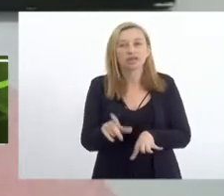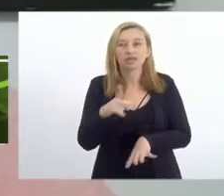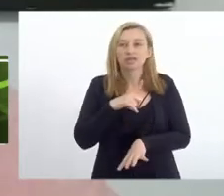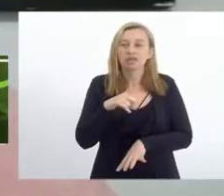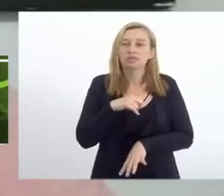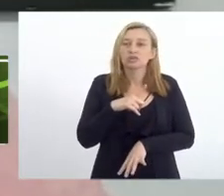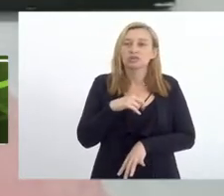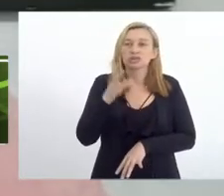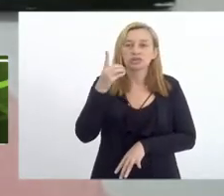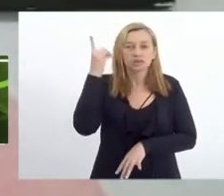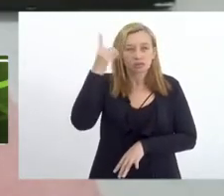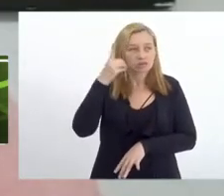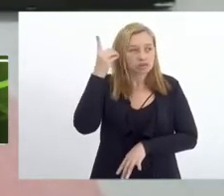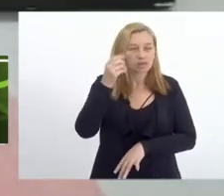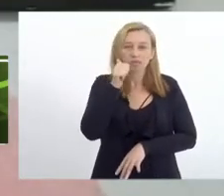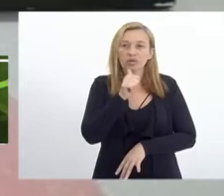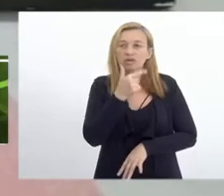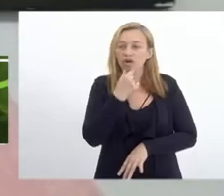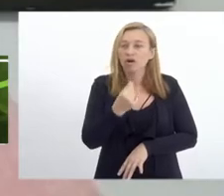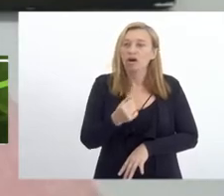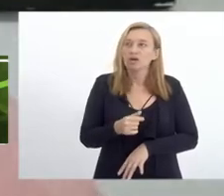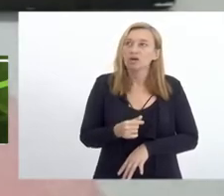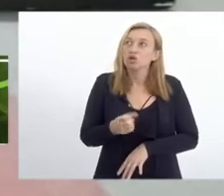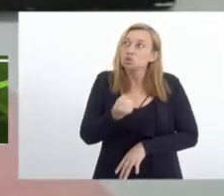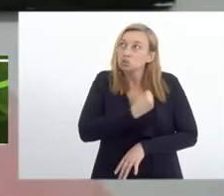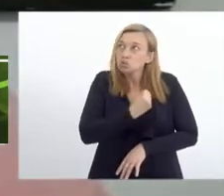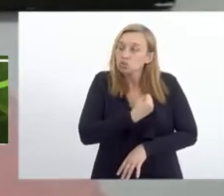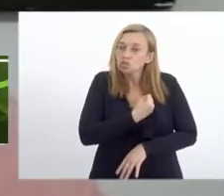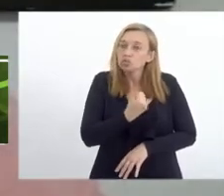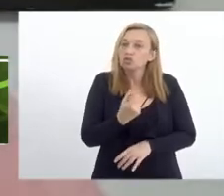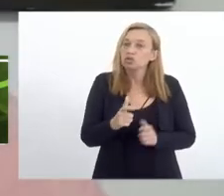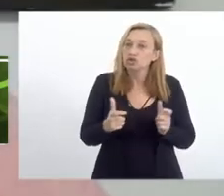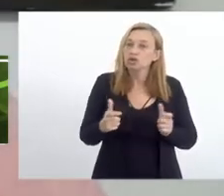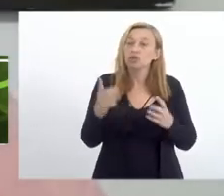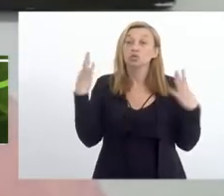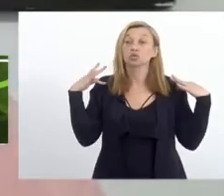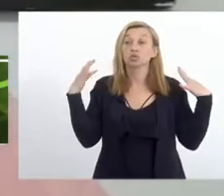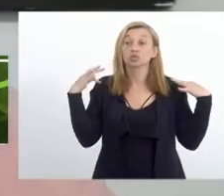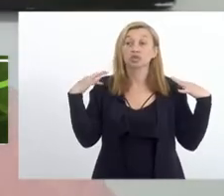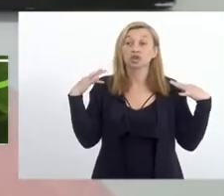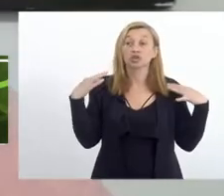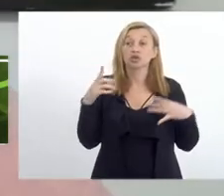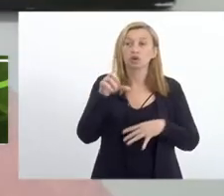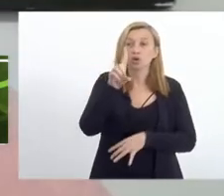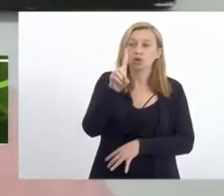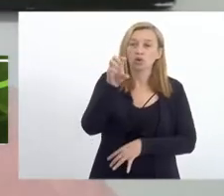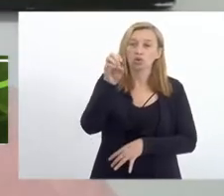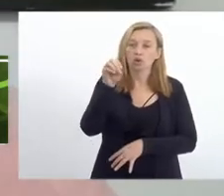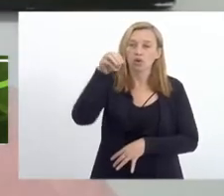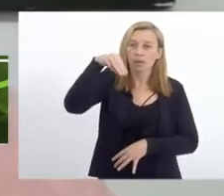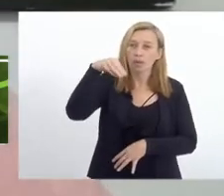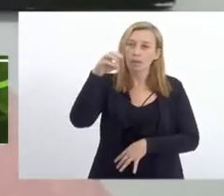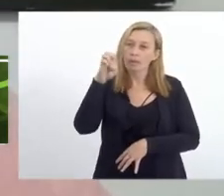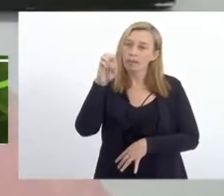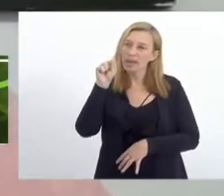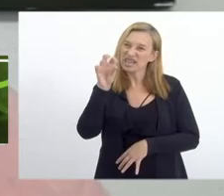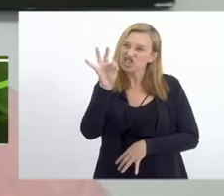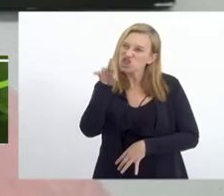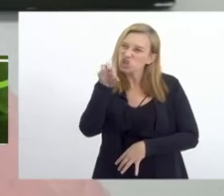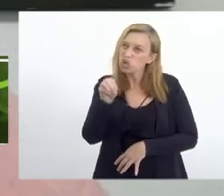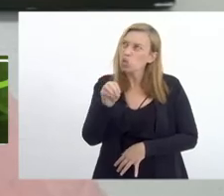deputadas e deputados, números expressivos do turismo doméstico. Nós recebemos aproximadamente